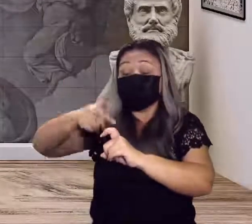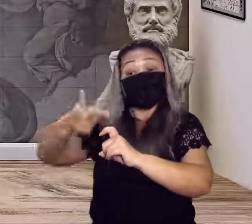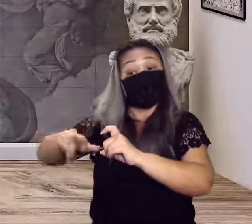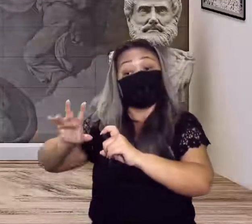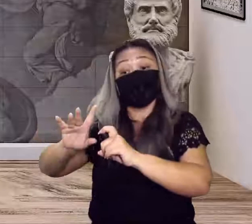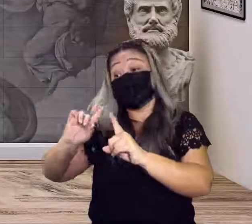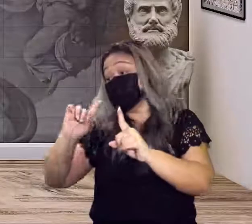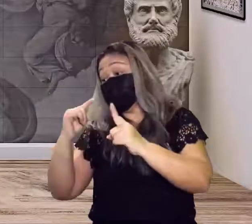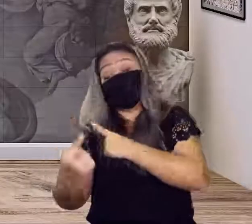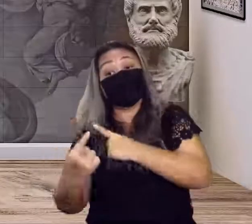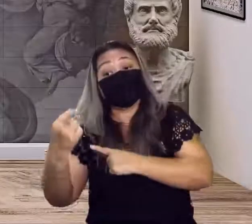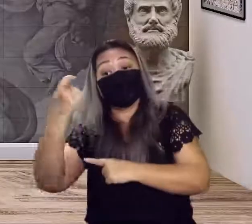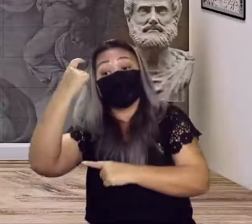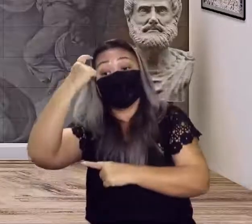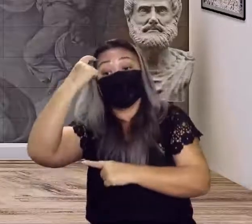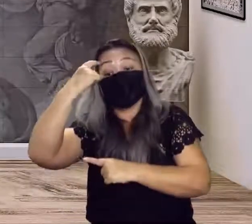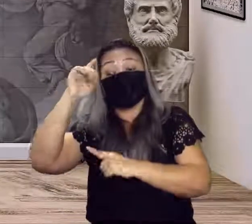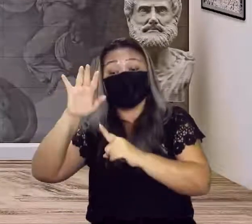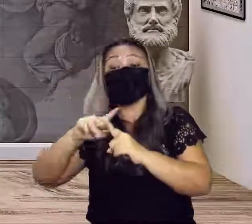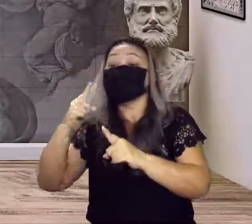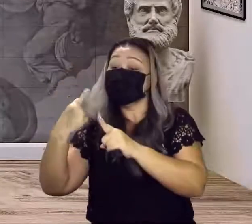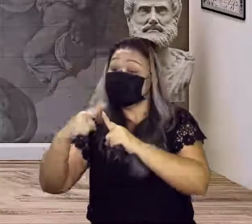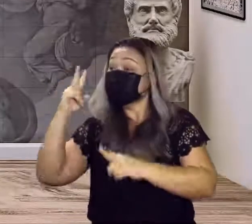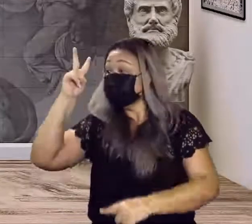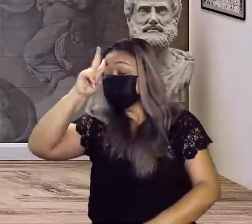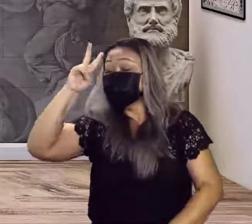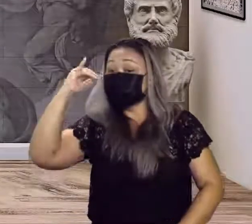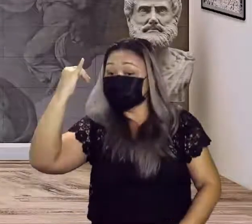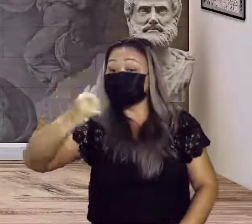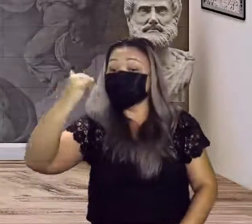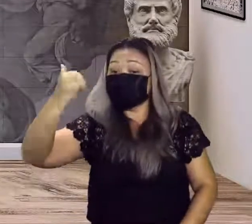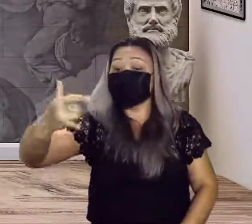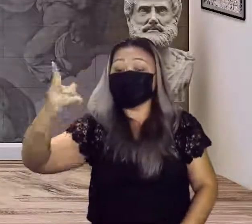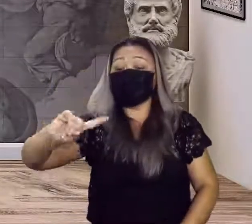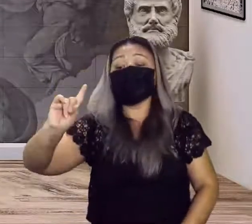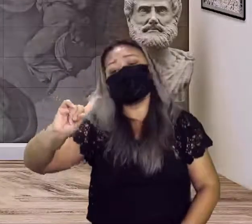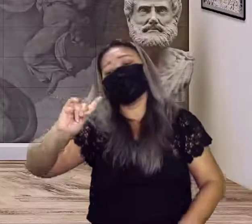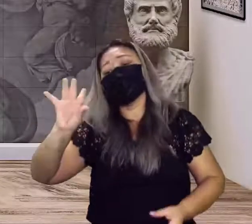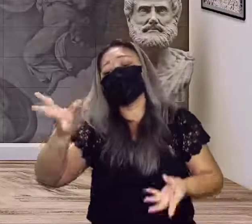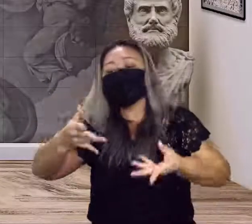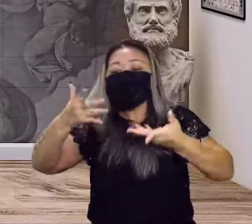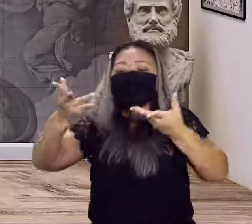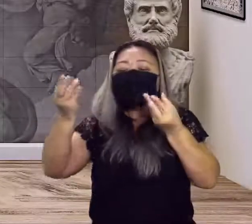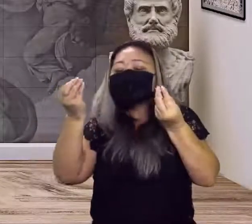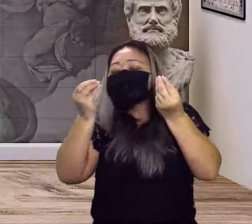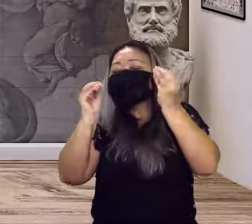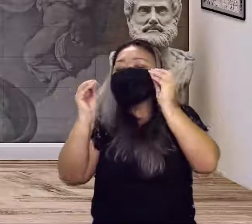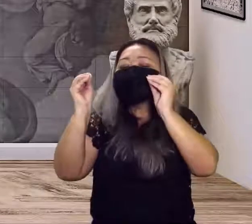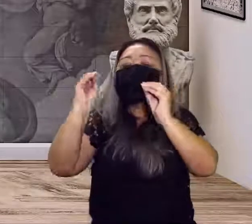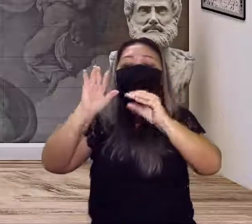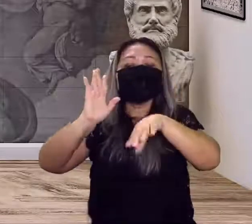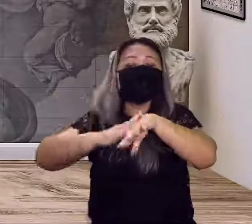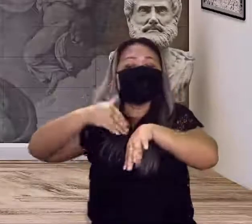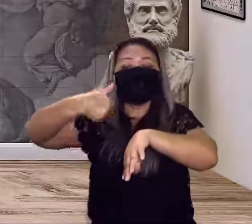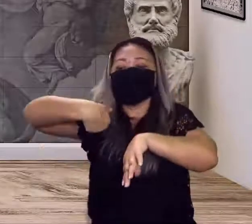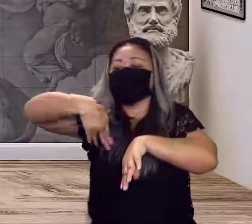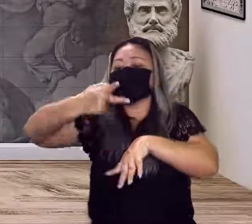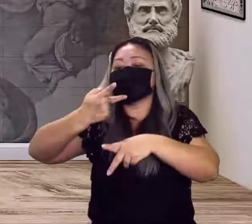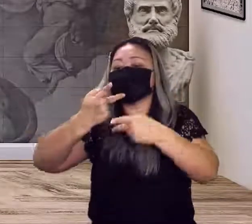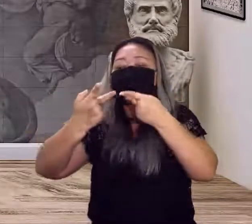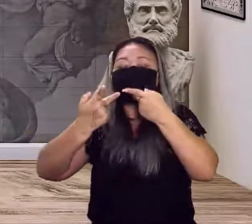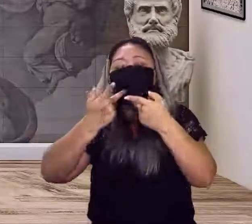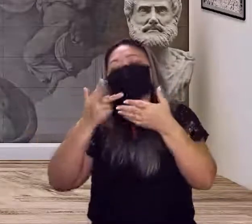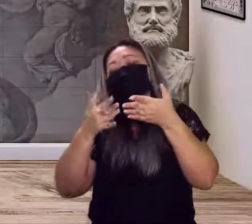pode ir contra essa ideia, que é uma história. Ele pode até enfeitar um pouco a história mais, dizer que ele